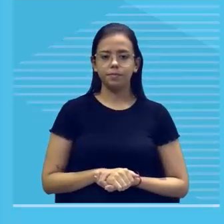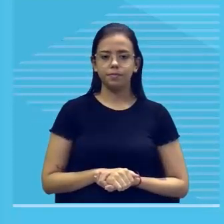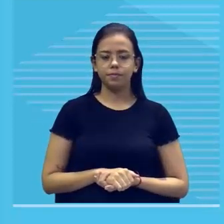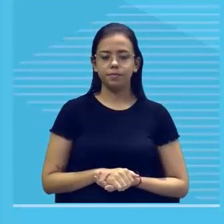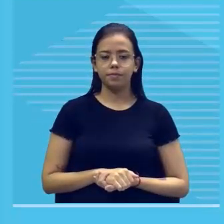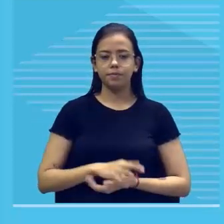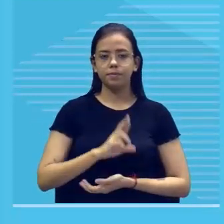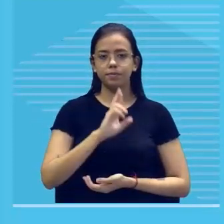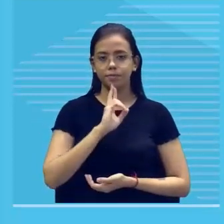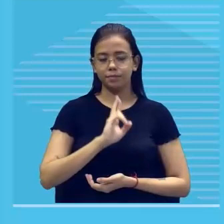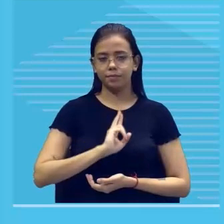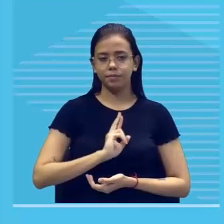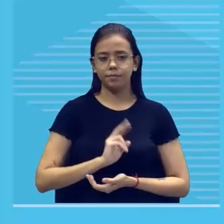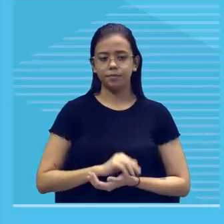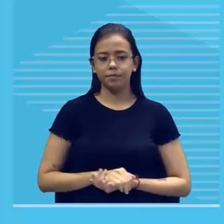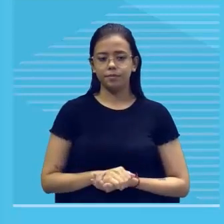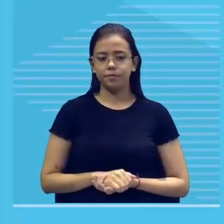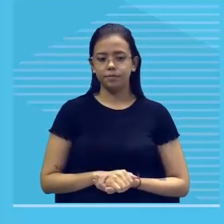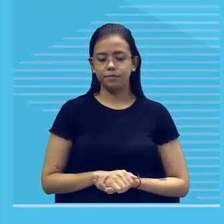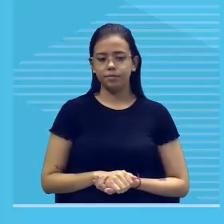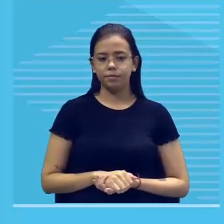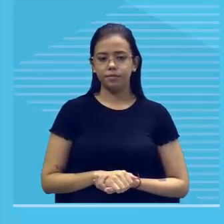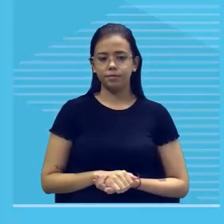me diz aí para mim